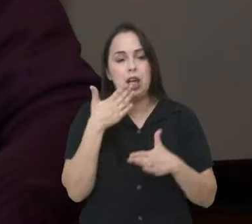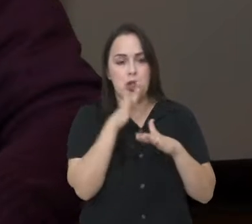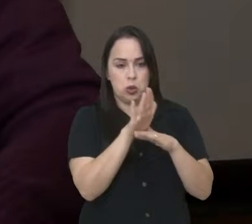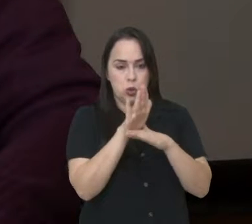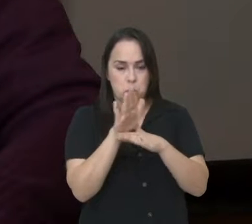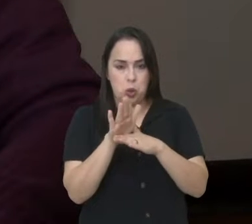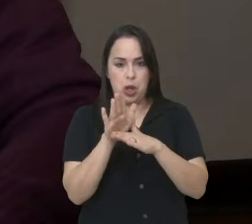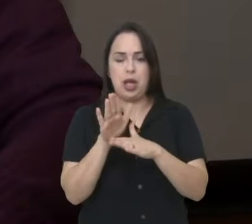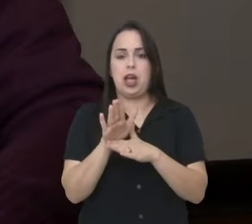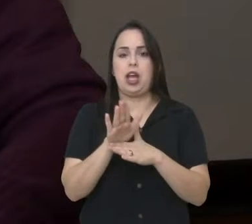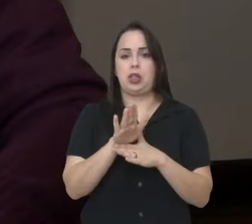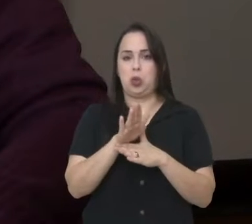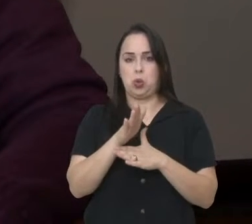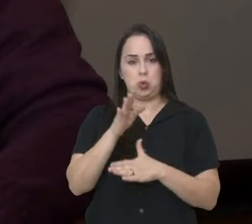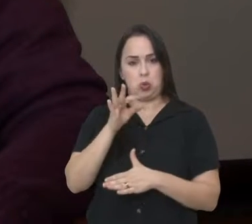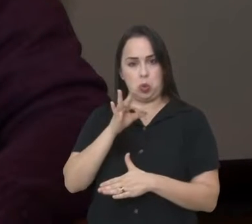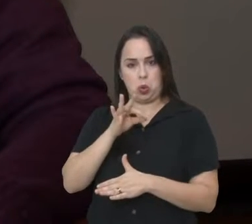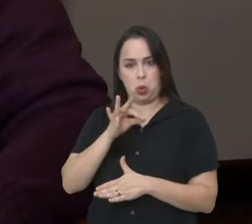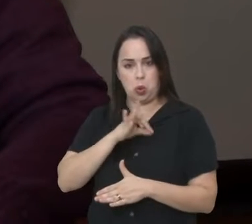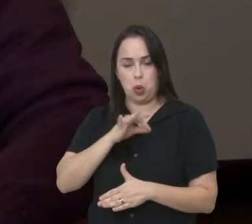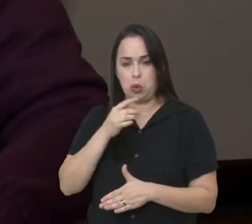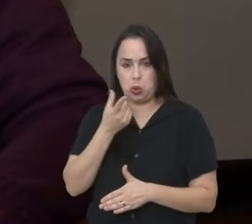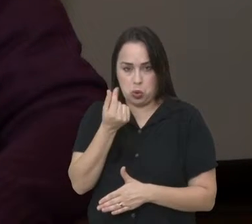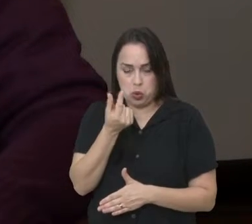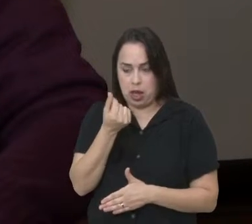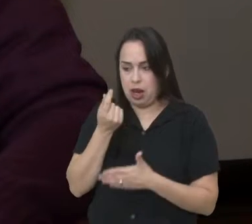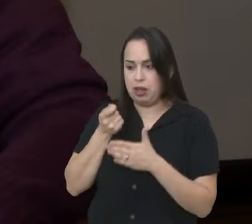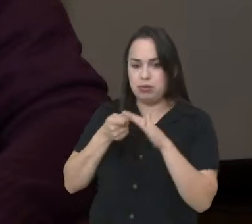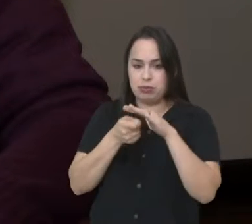eles, deu a entrada para eles, para comprar o lote.